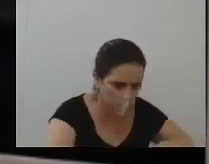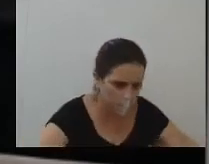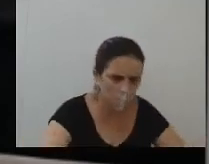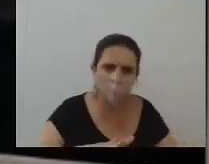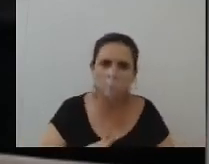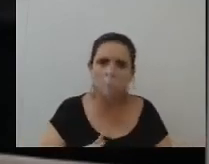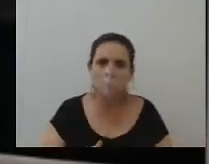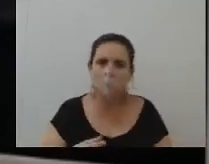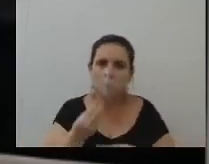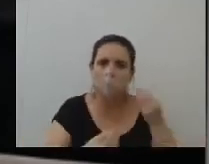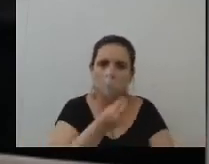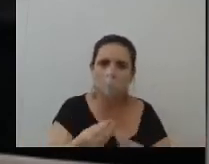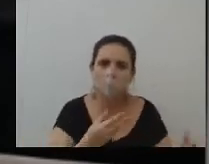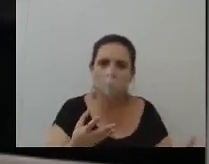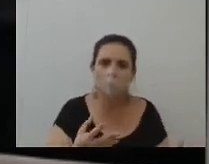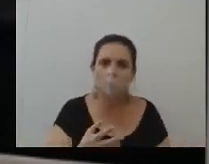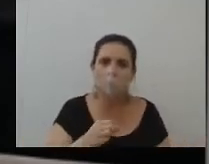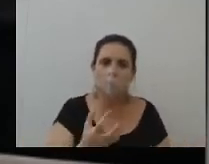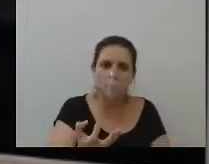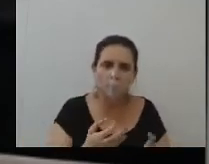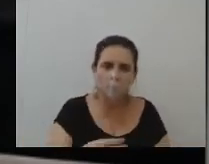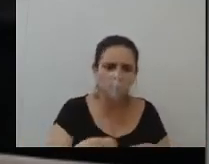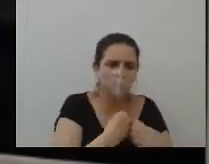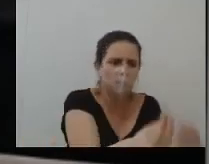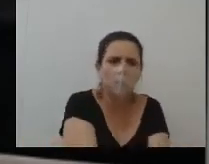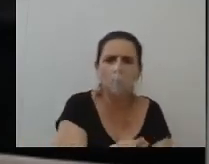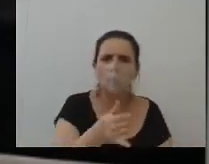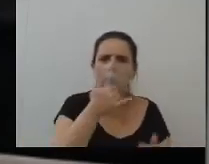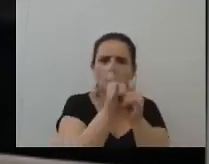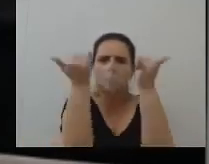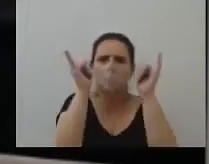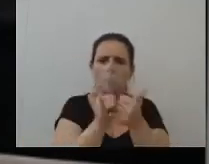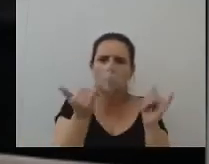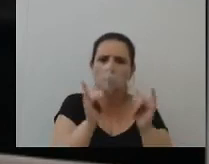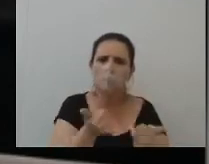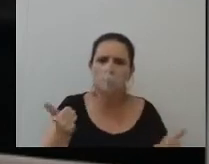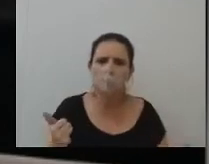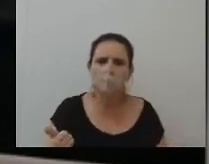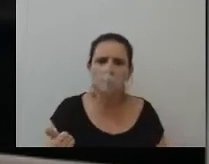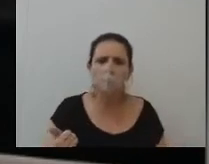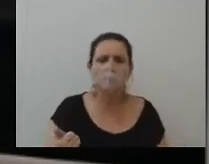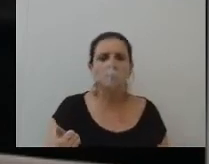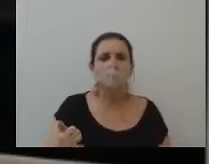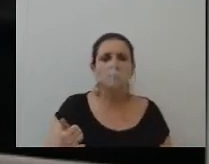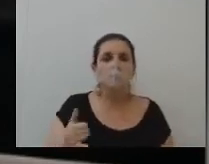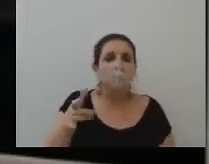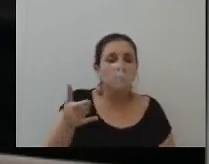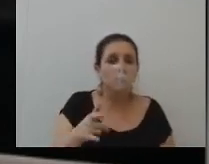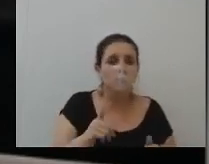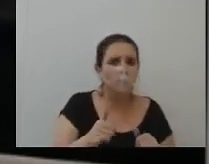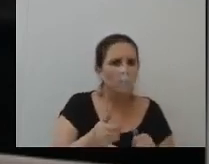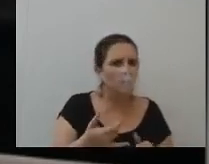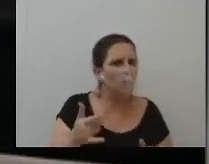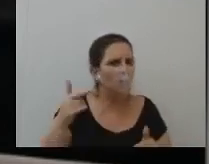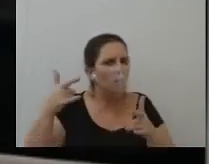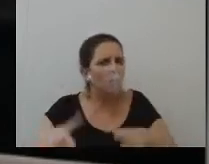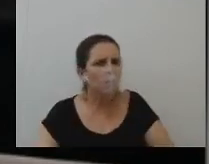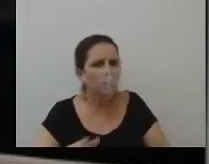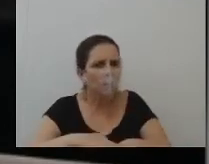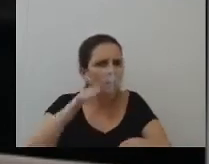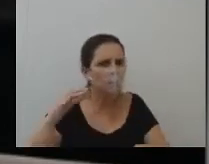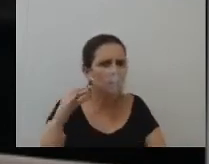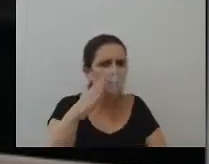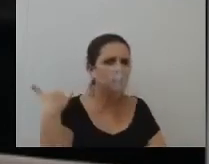que eu quero. Eu quero fornecer energia. Lembra de uma fonte que tenha uma maior temperatura. Eu quero